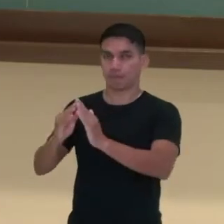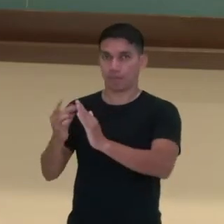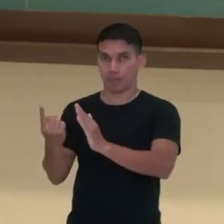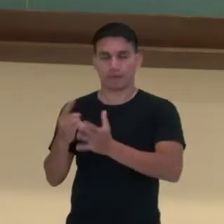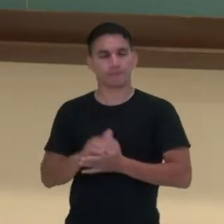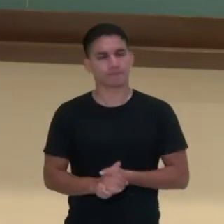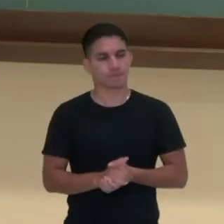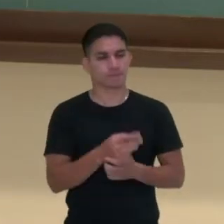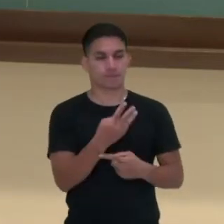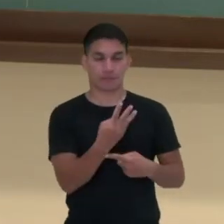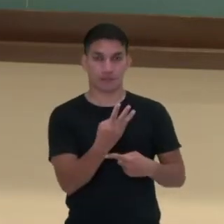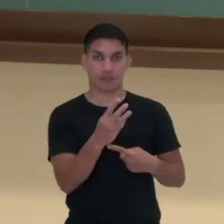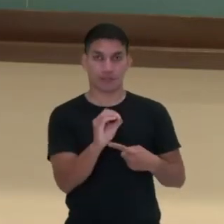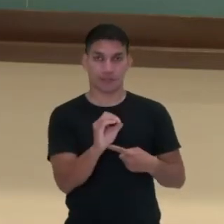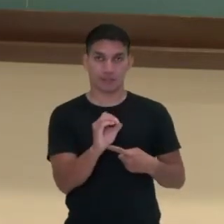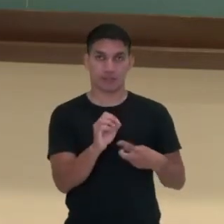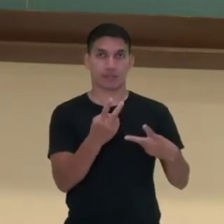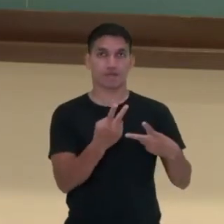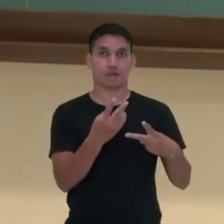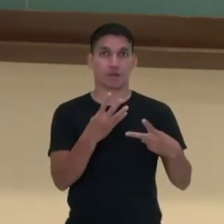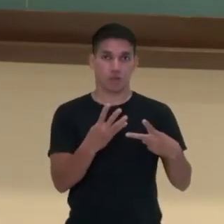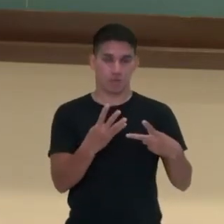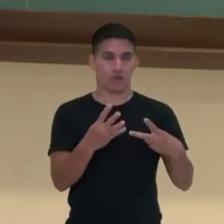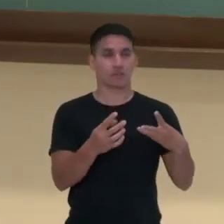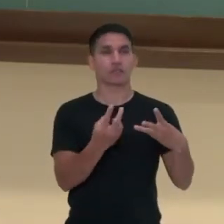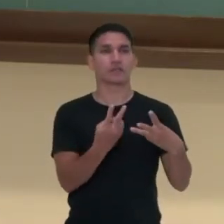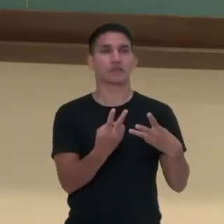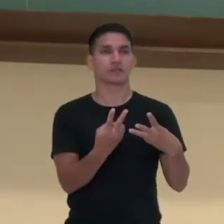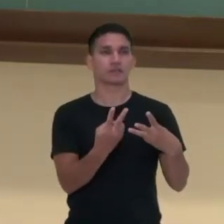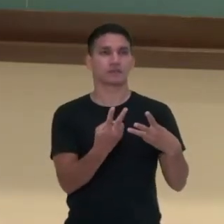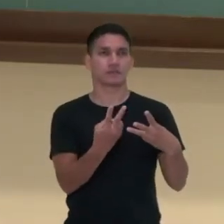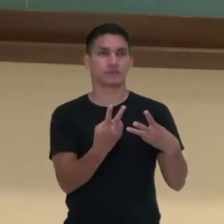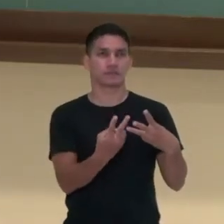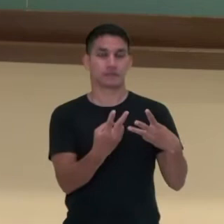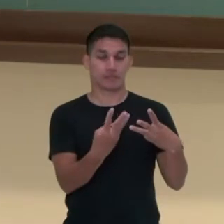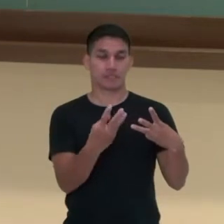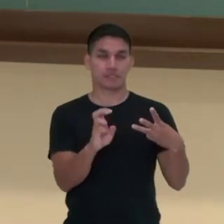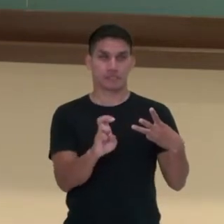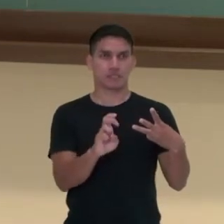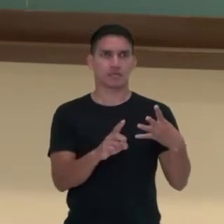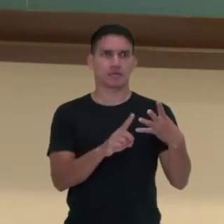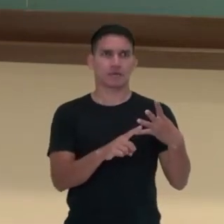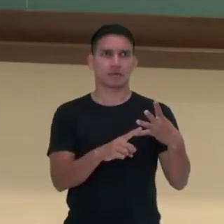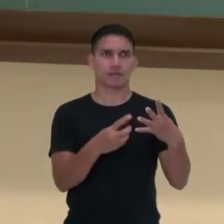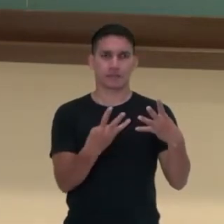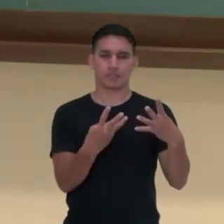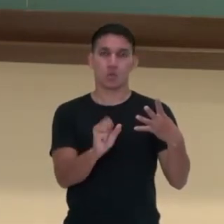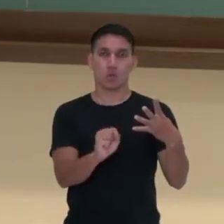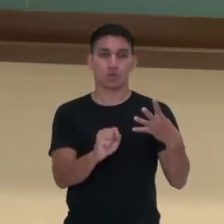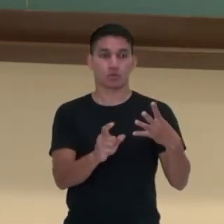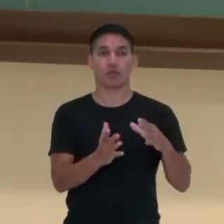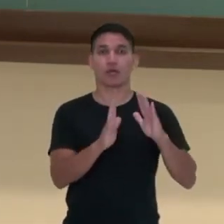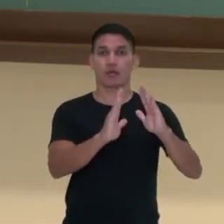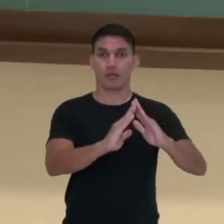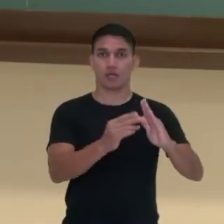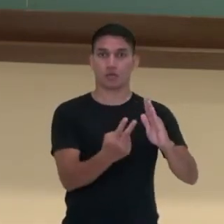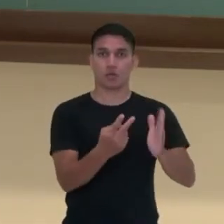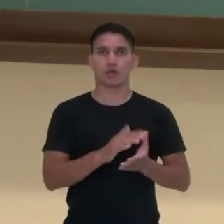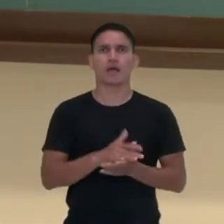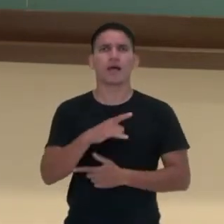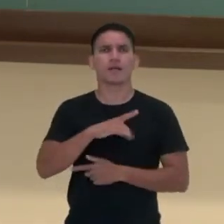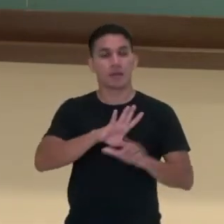de arroz, 24 de feijão, 35 de carne, 38 de batata para o abrigo 2, correto? Então, agora sim, eu tenho uma